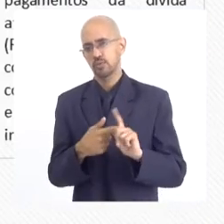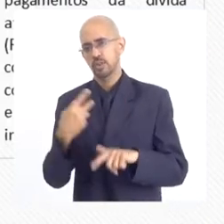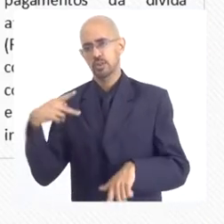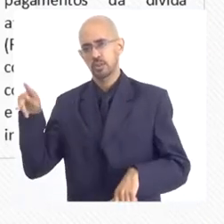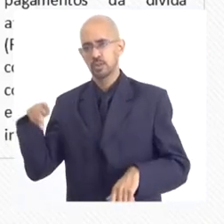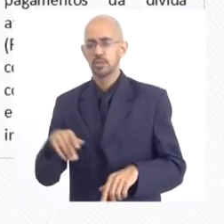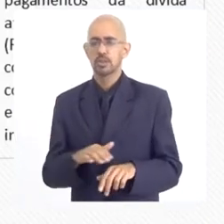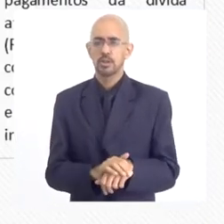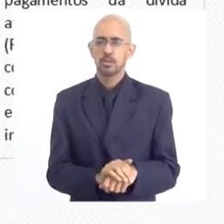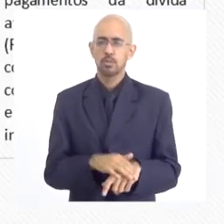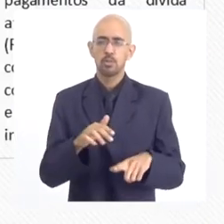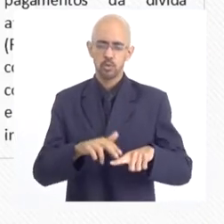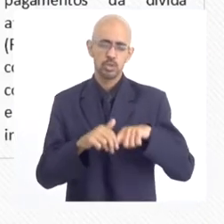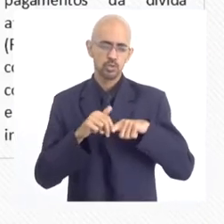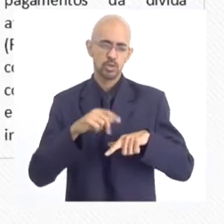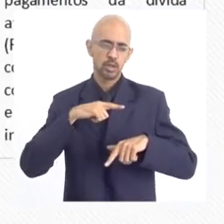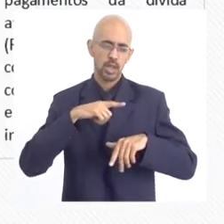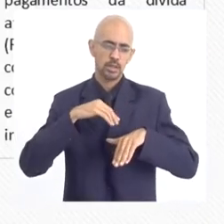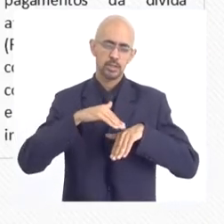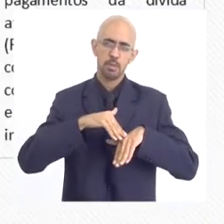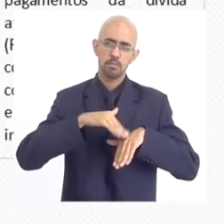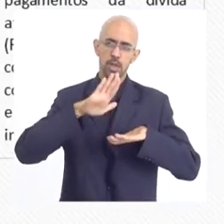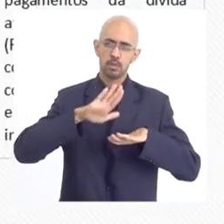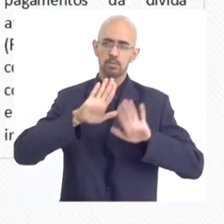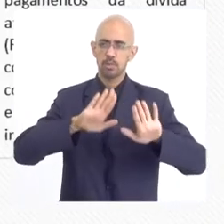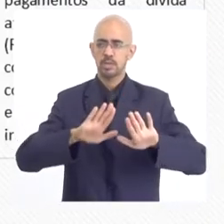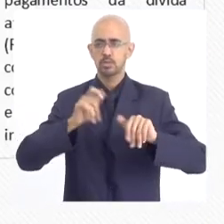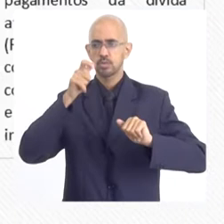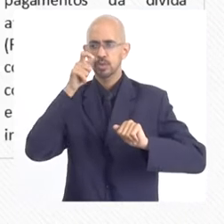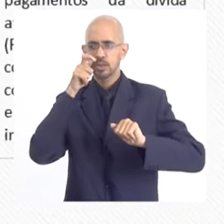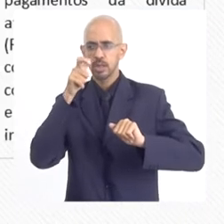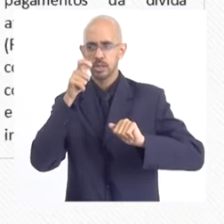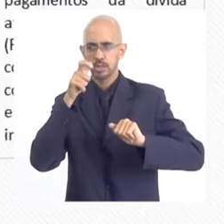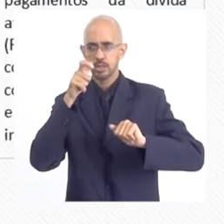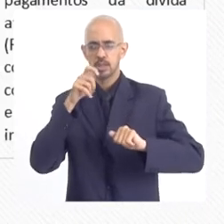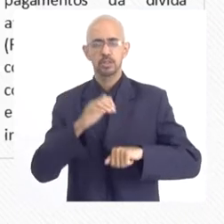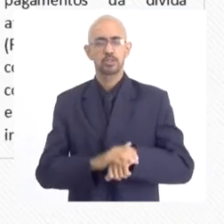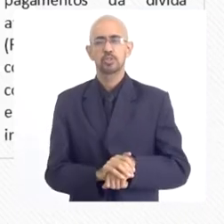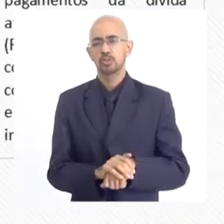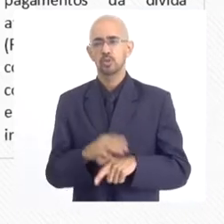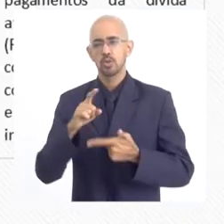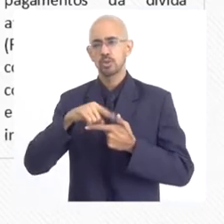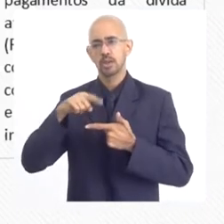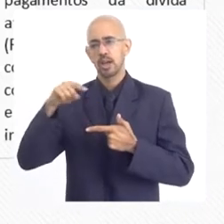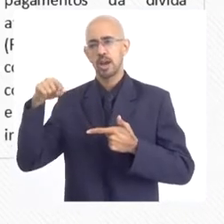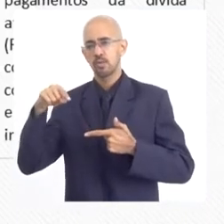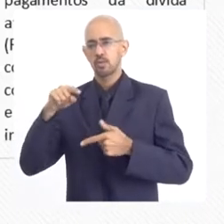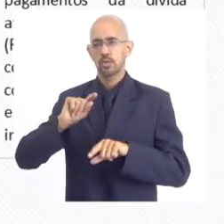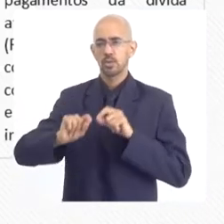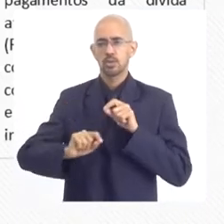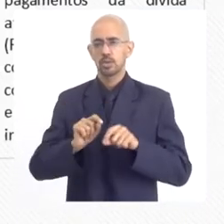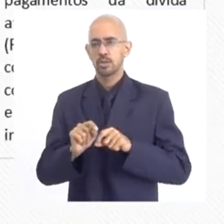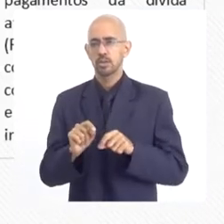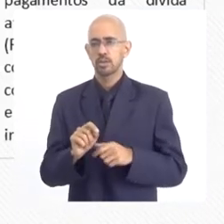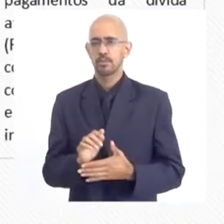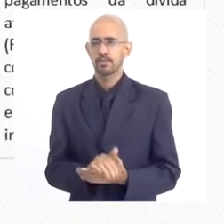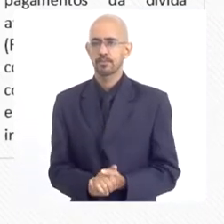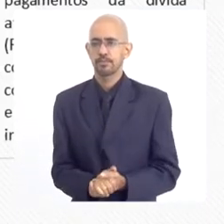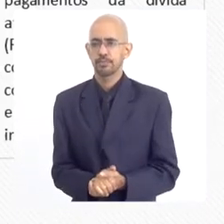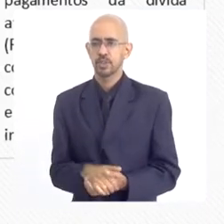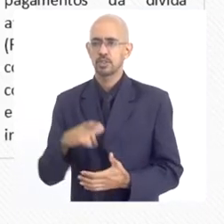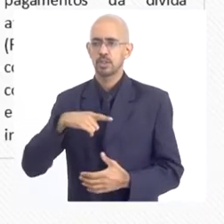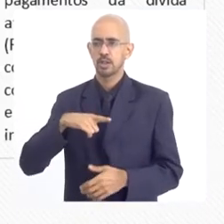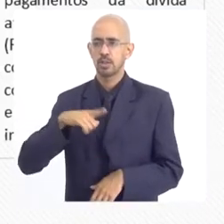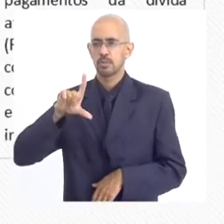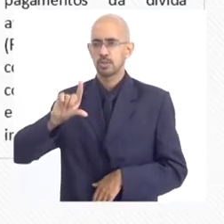que tem esse crescimento aqui. Mas o que é interessante nesse gráfico é que a gente tem uma queda aqui, a